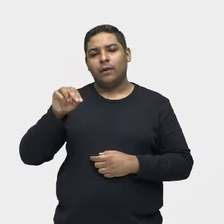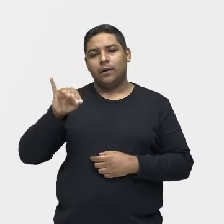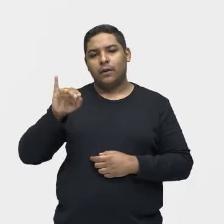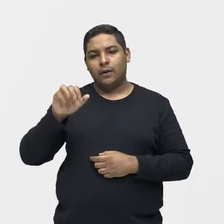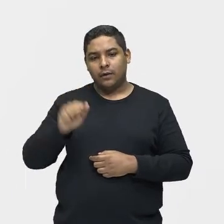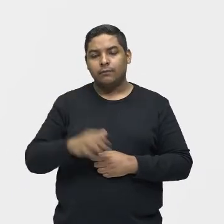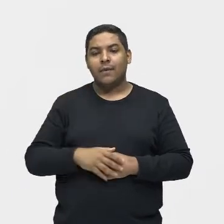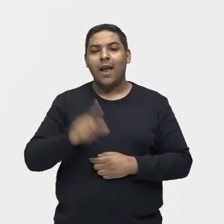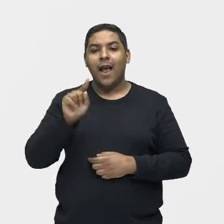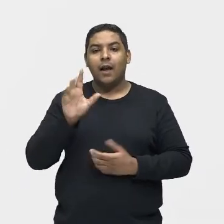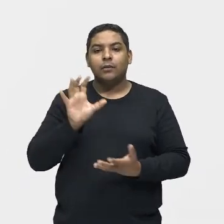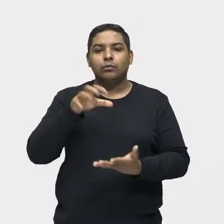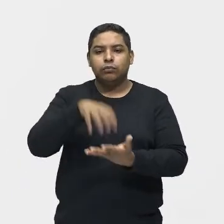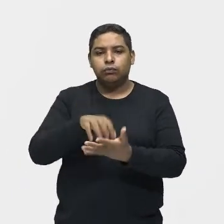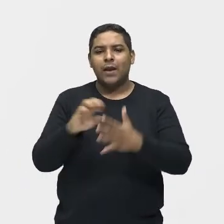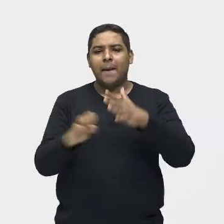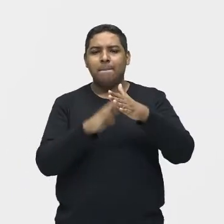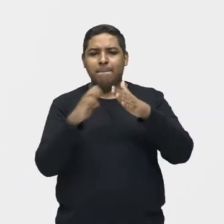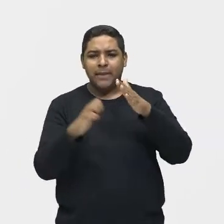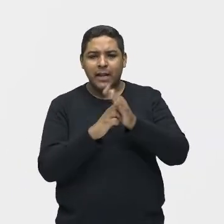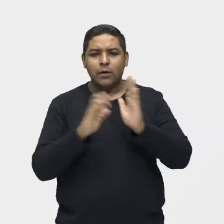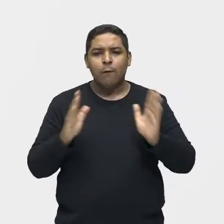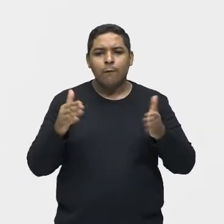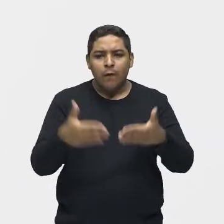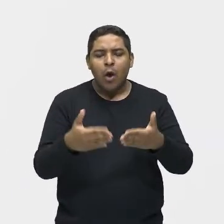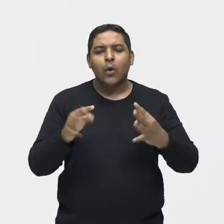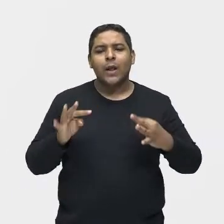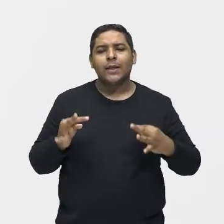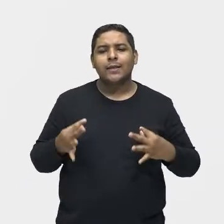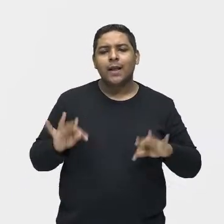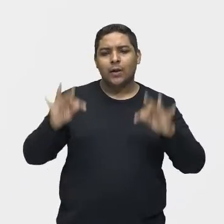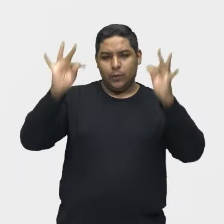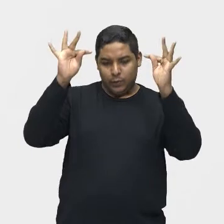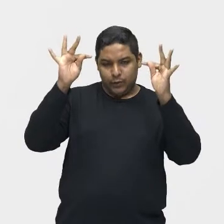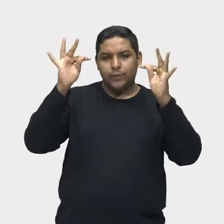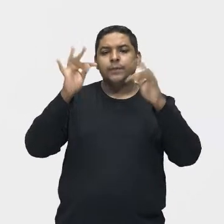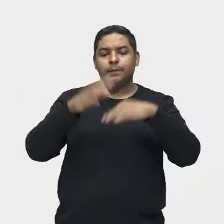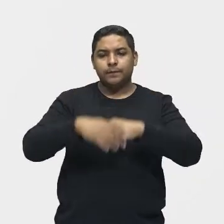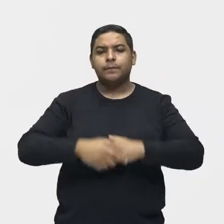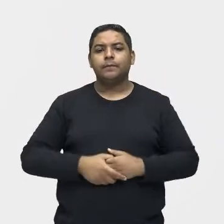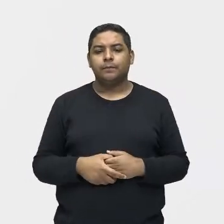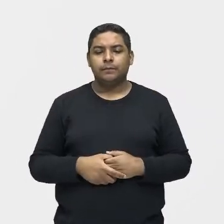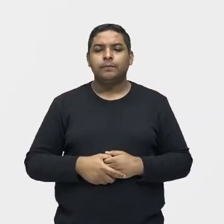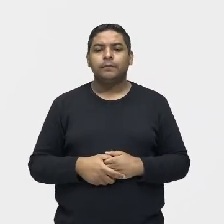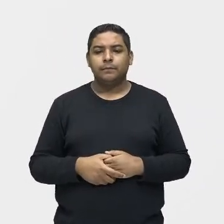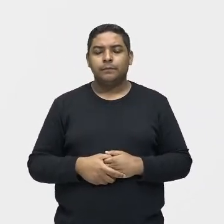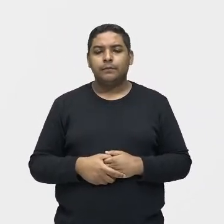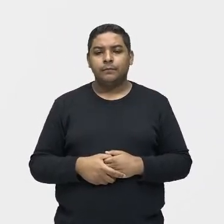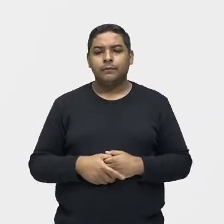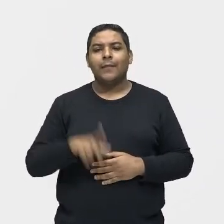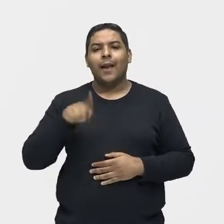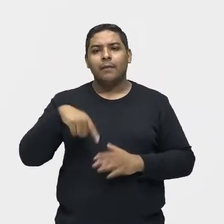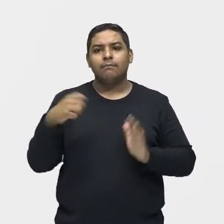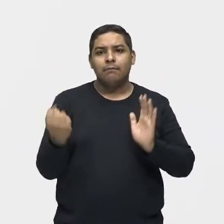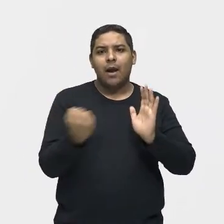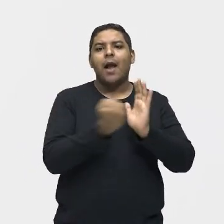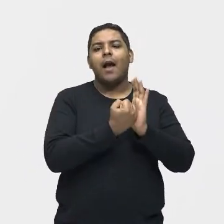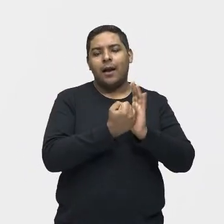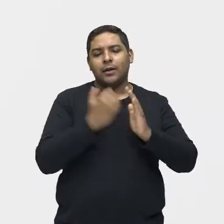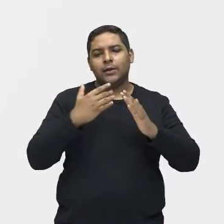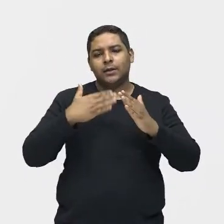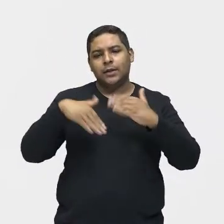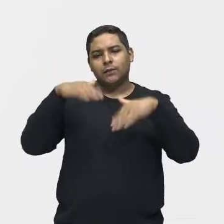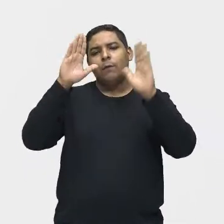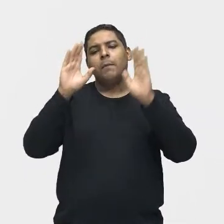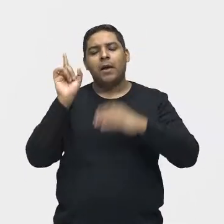tem essa instalação aí de empresas com vários focos em tecnologias, que acaba marcando bastante também o